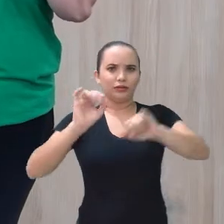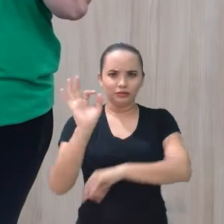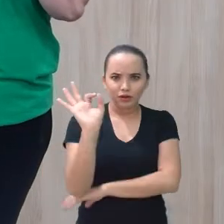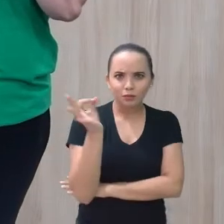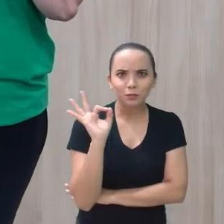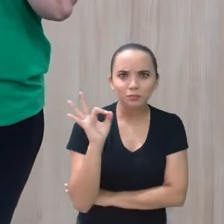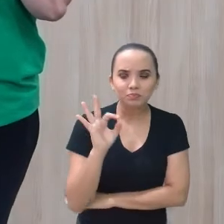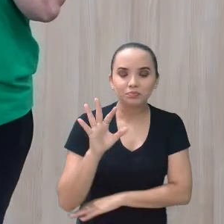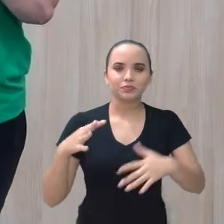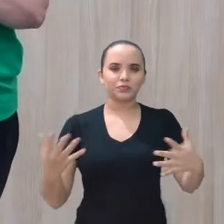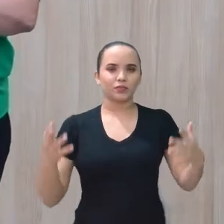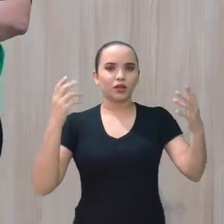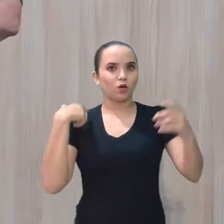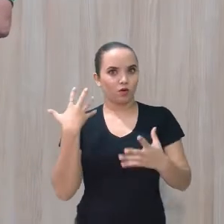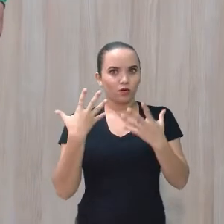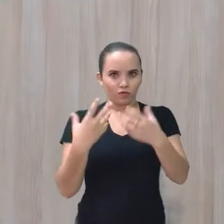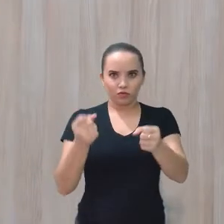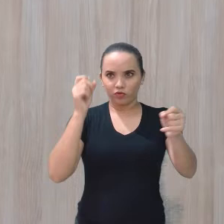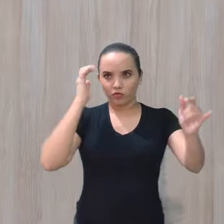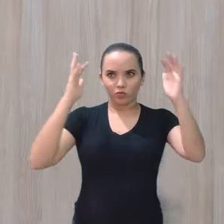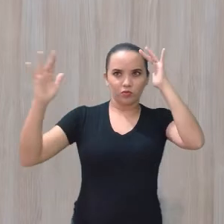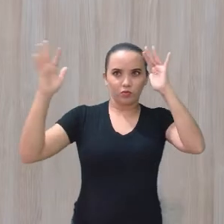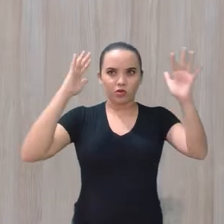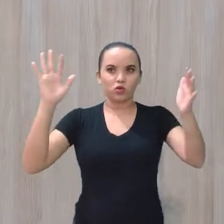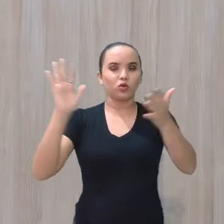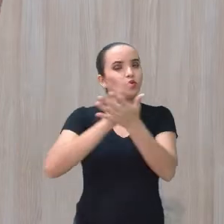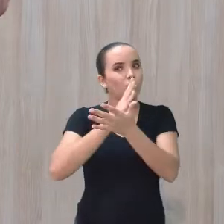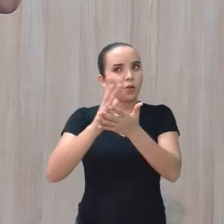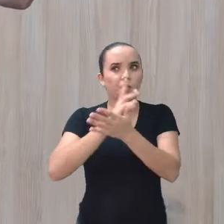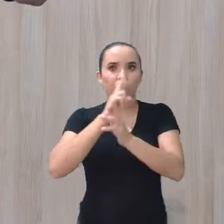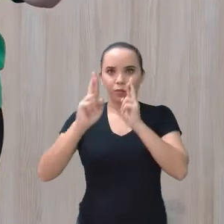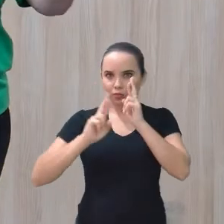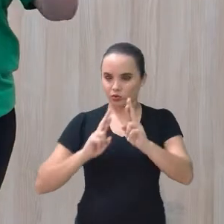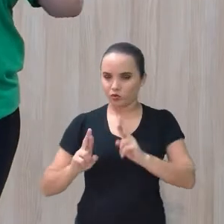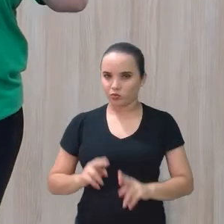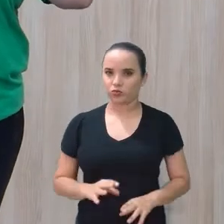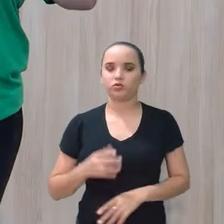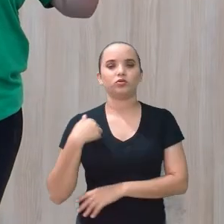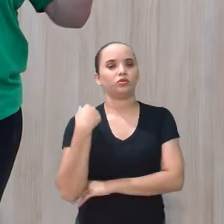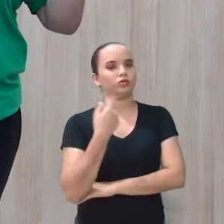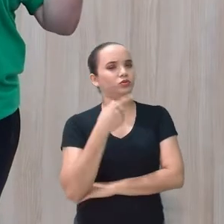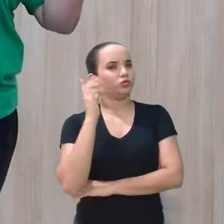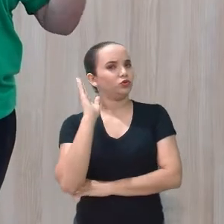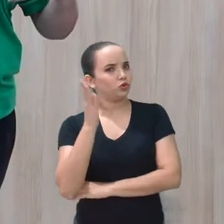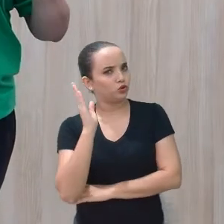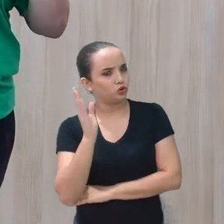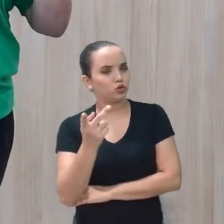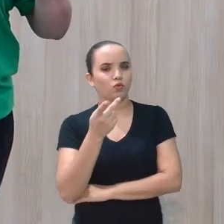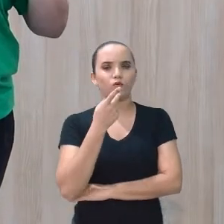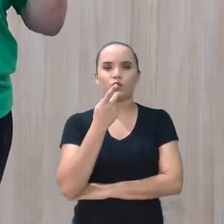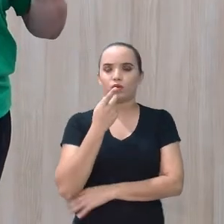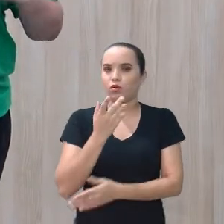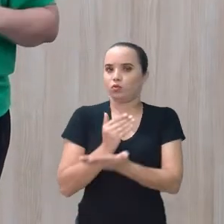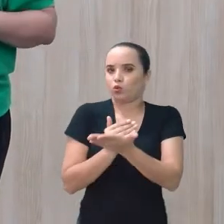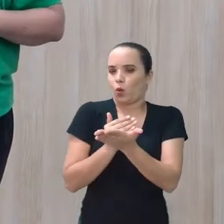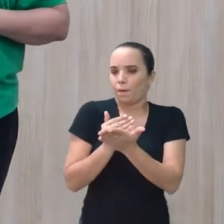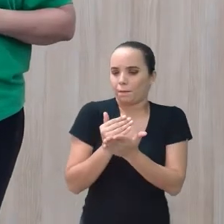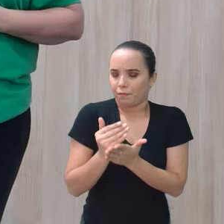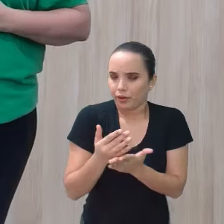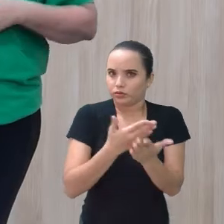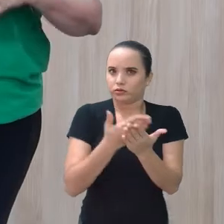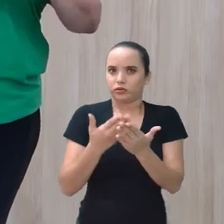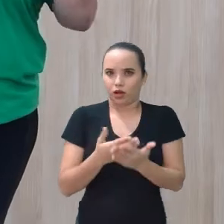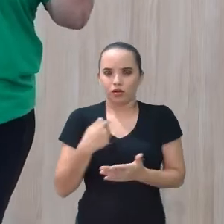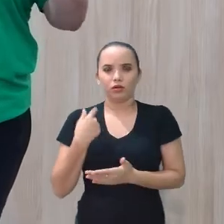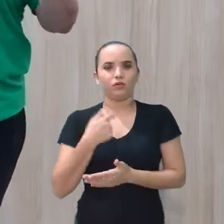possíveis respostas, não é? Então, a gente já falou desde o início da aula, que eu fiquei aqui instigando